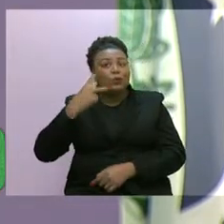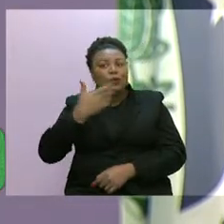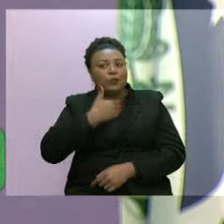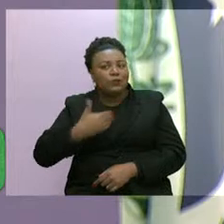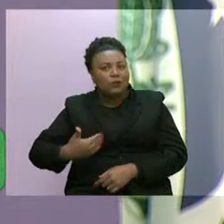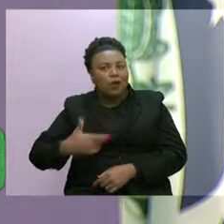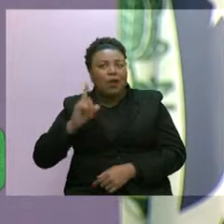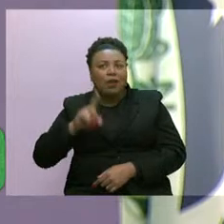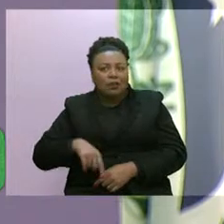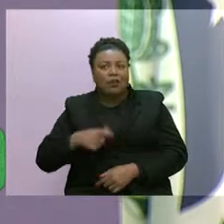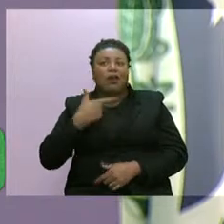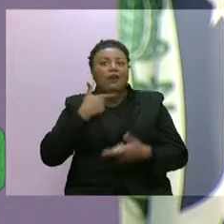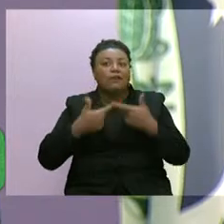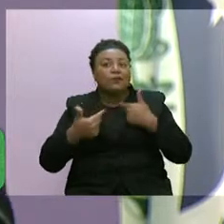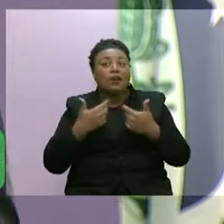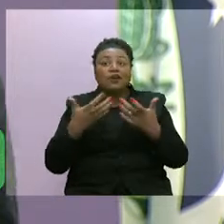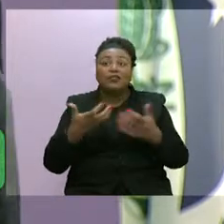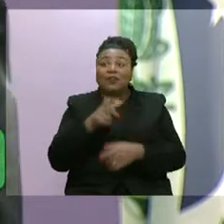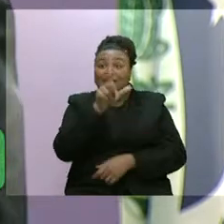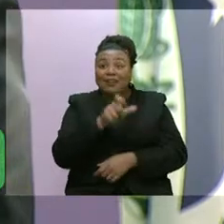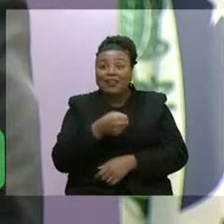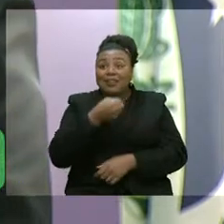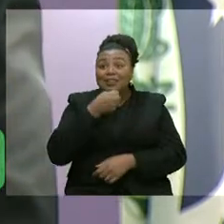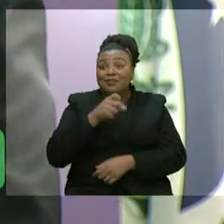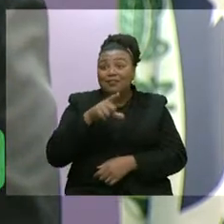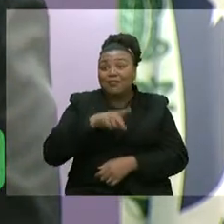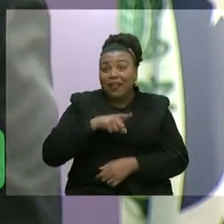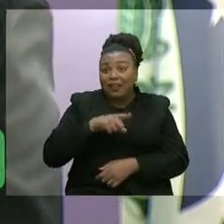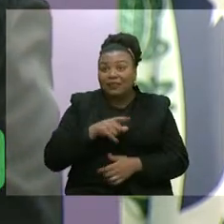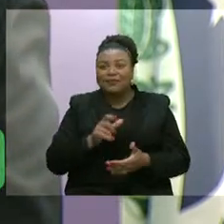é o anseio que o entrevistado tem.